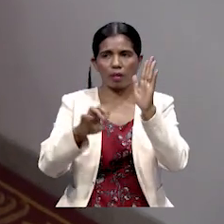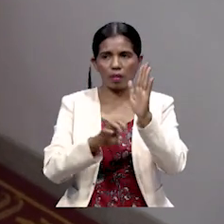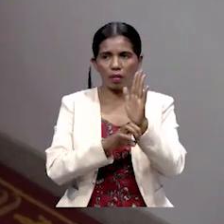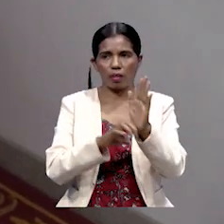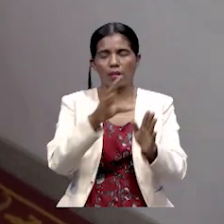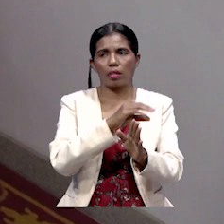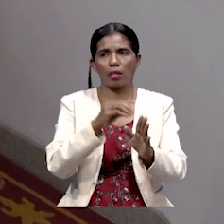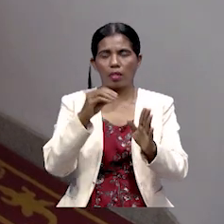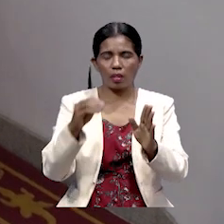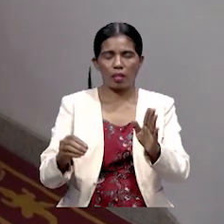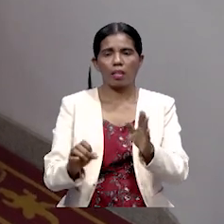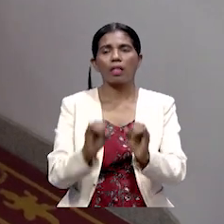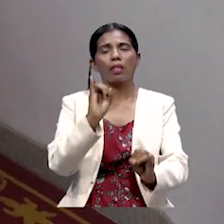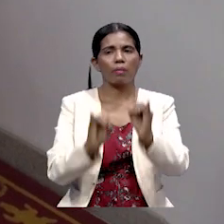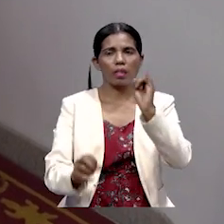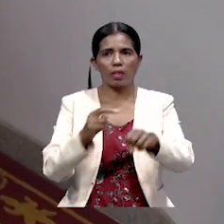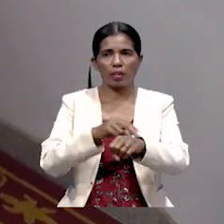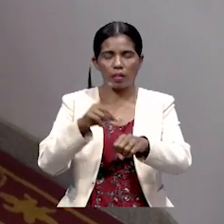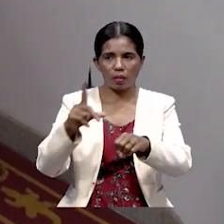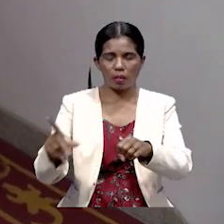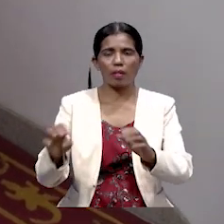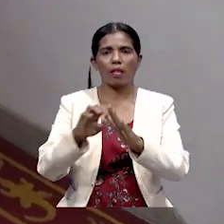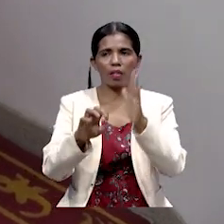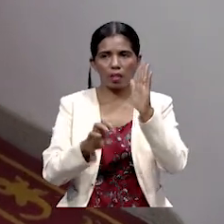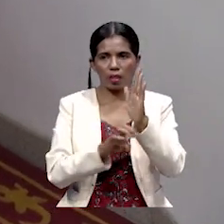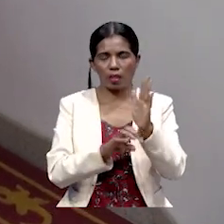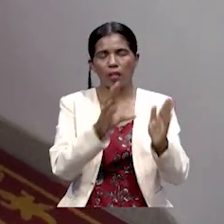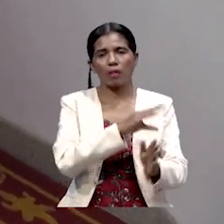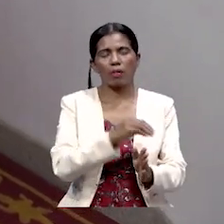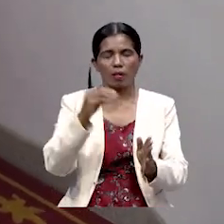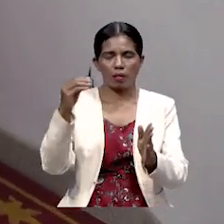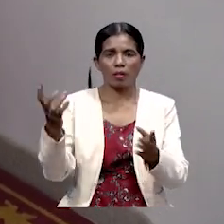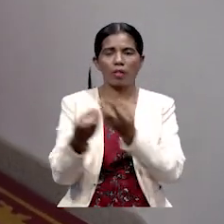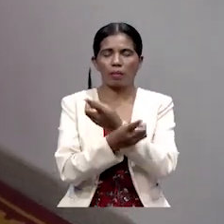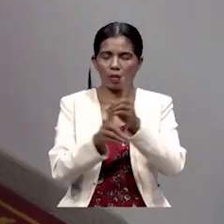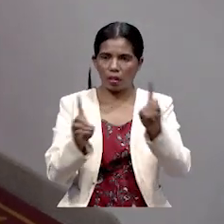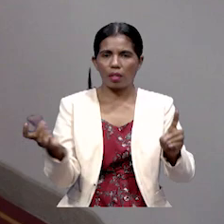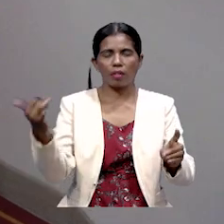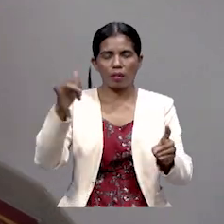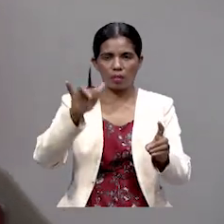no garante independência nacional na unidade Estado-União, na instituição democrática